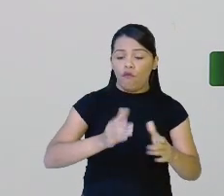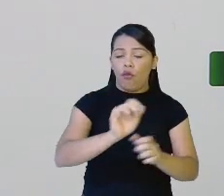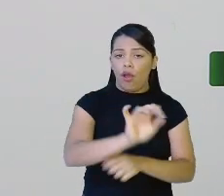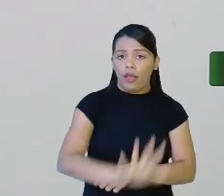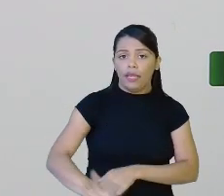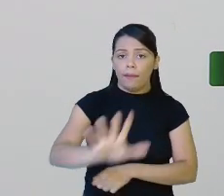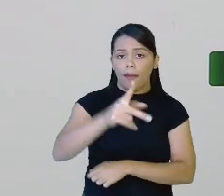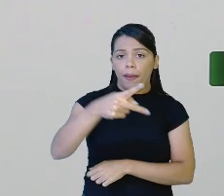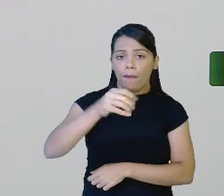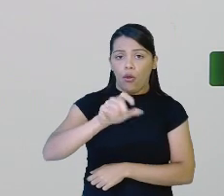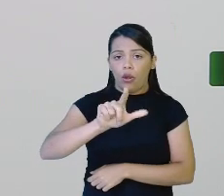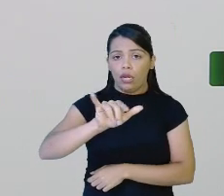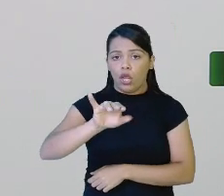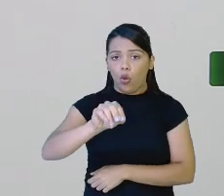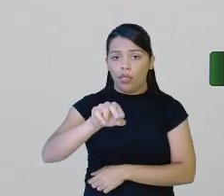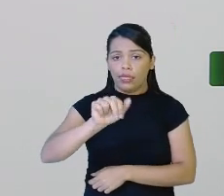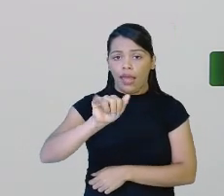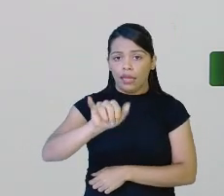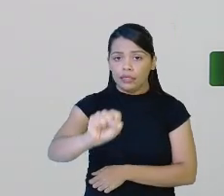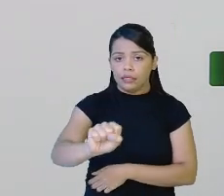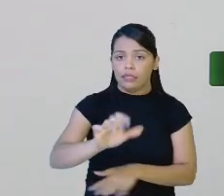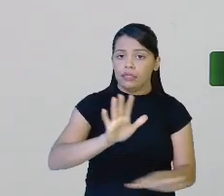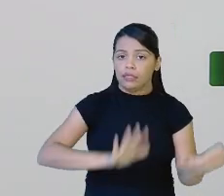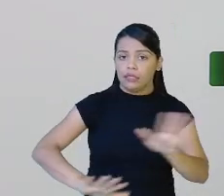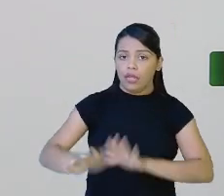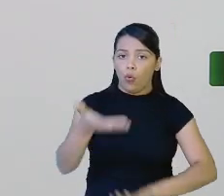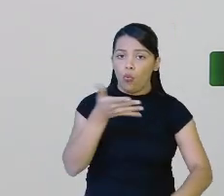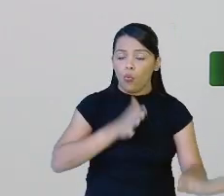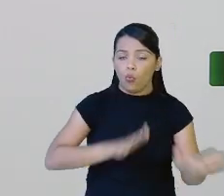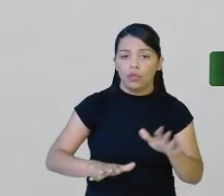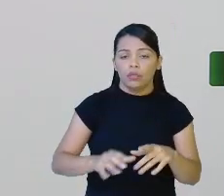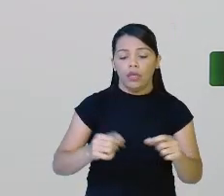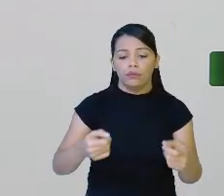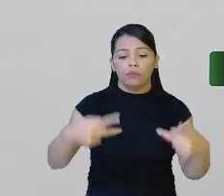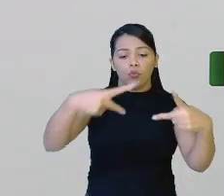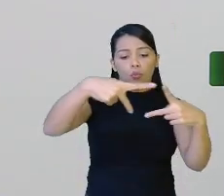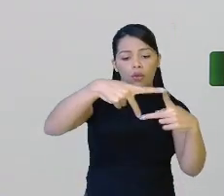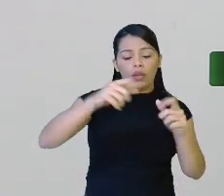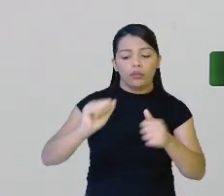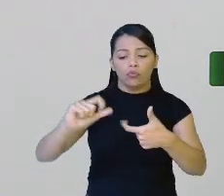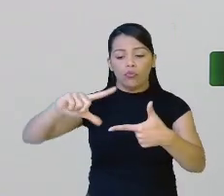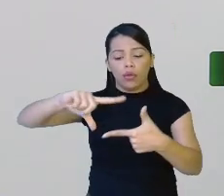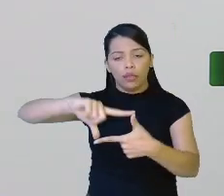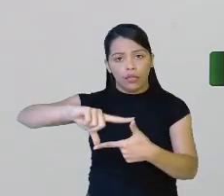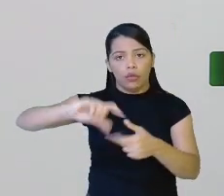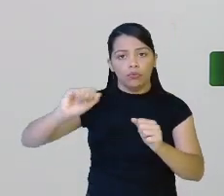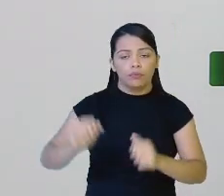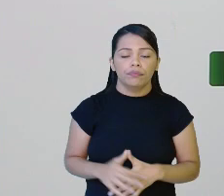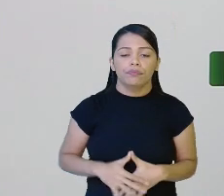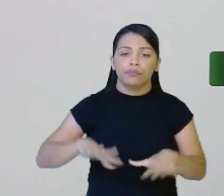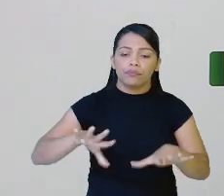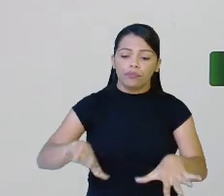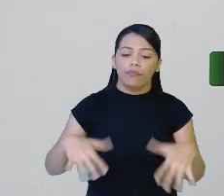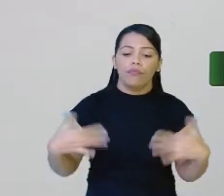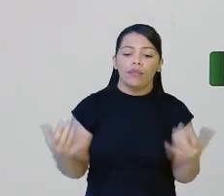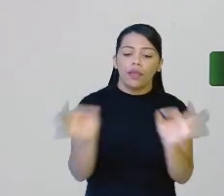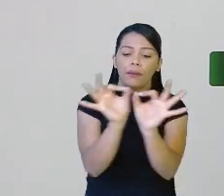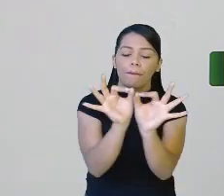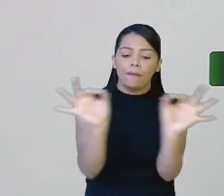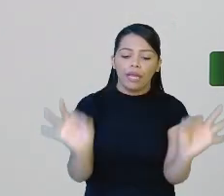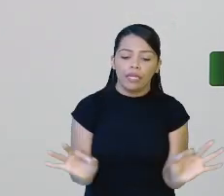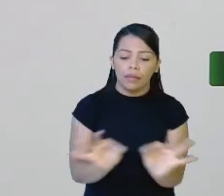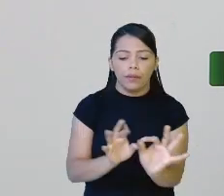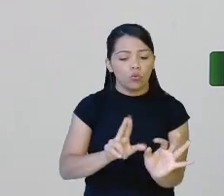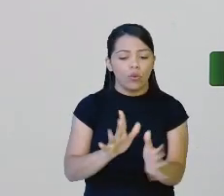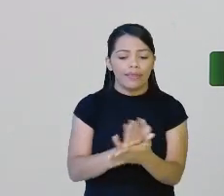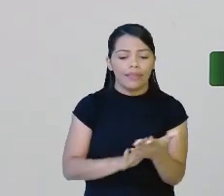figuras poligonais, tá? Quadrado, retângulo, beleza? Então, o perímetro não é nada